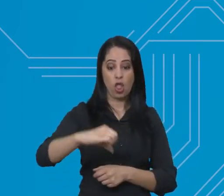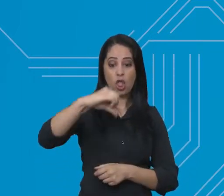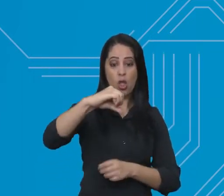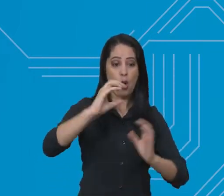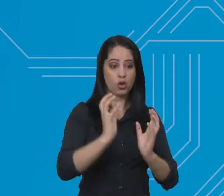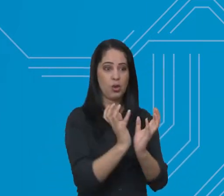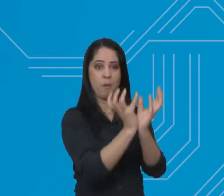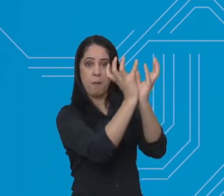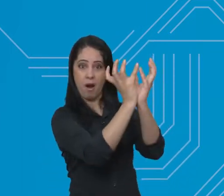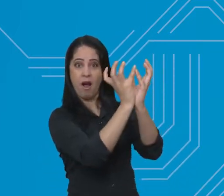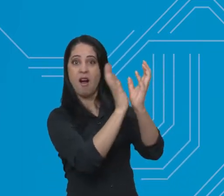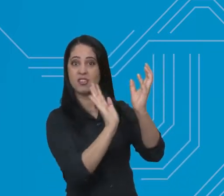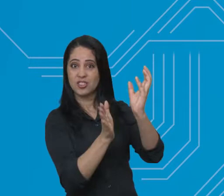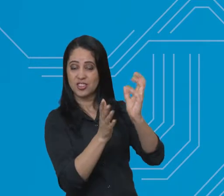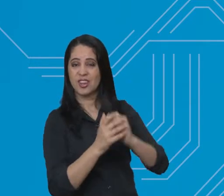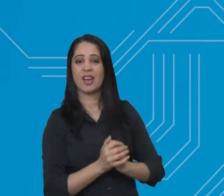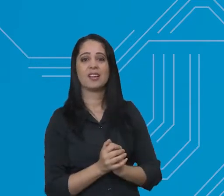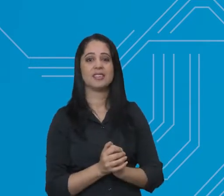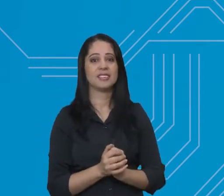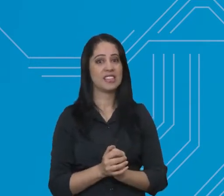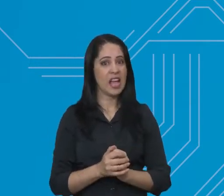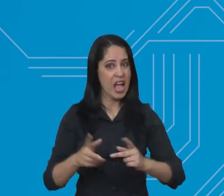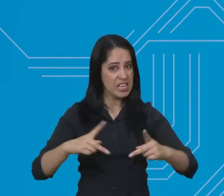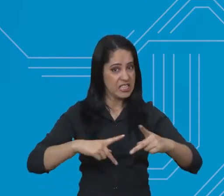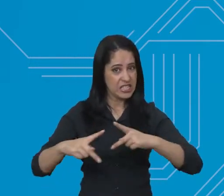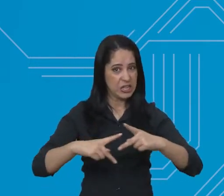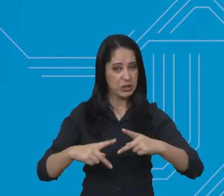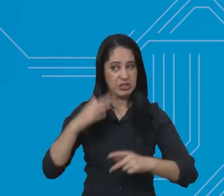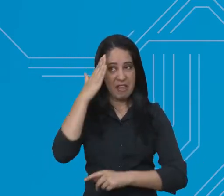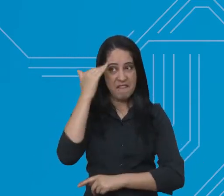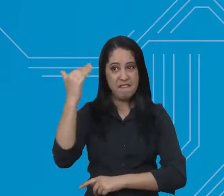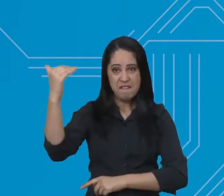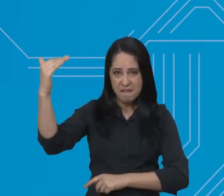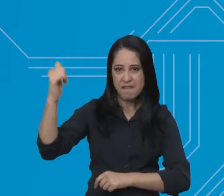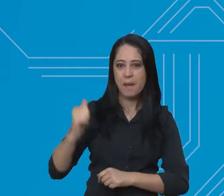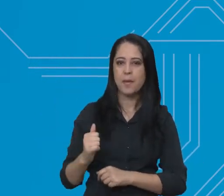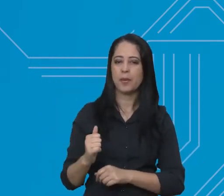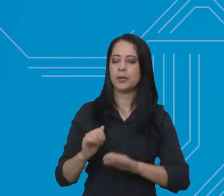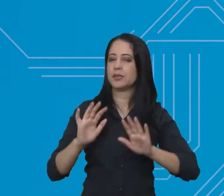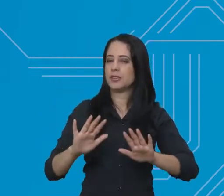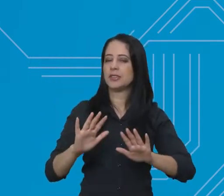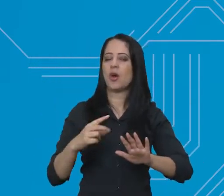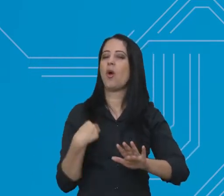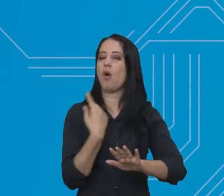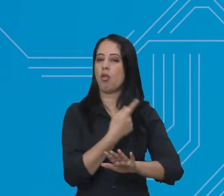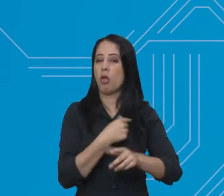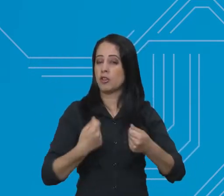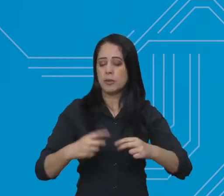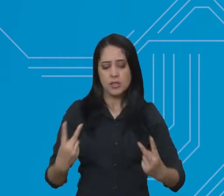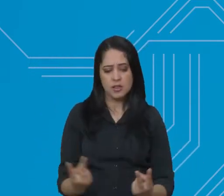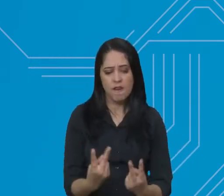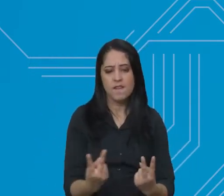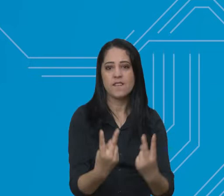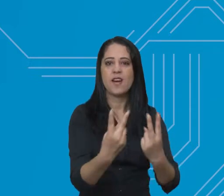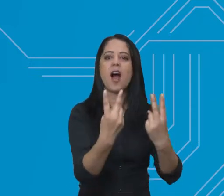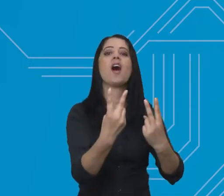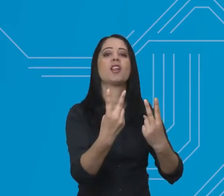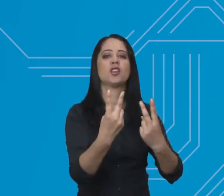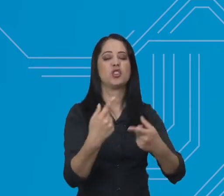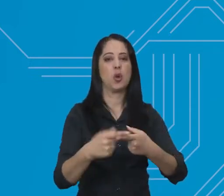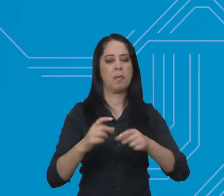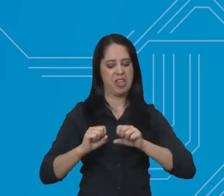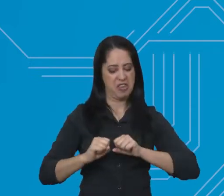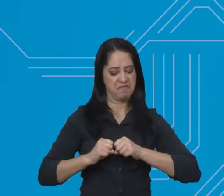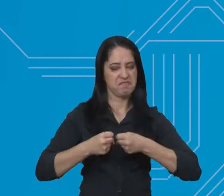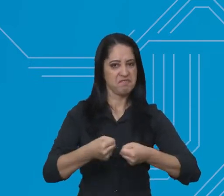o 9º campeonato seguido que a gente leva para casa. A nossa cidade fazendo história nos Jogos. E a gente não podia deixar de valorizar esse